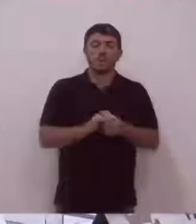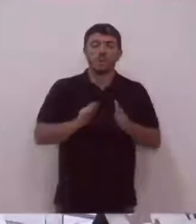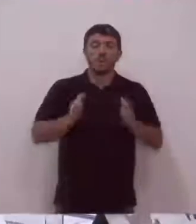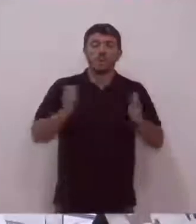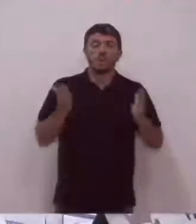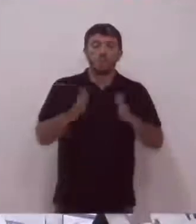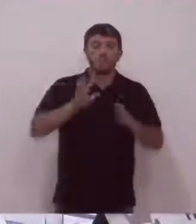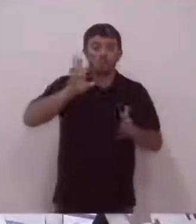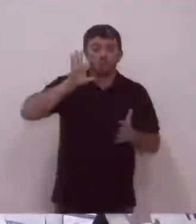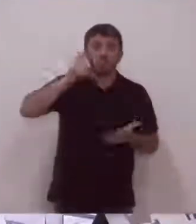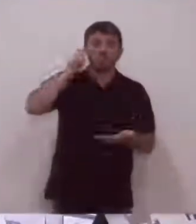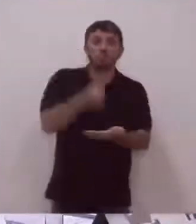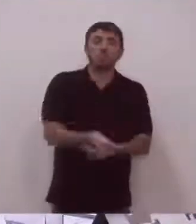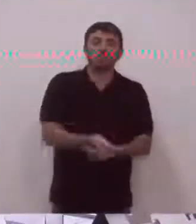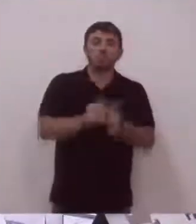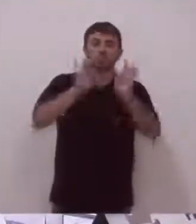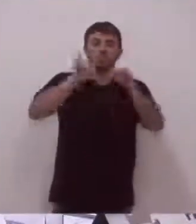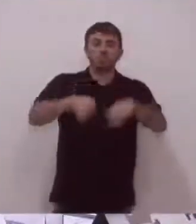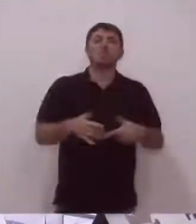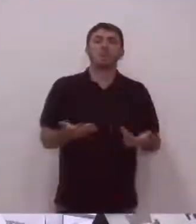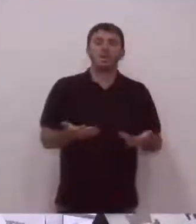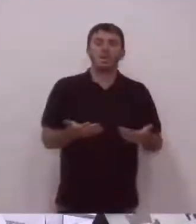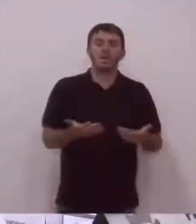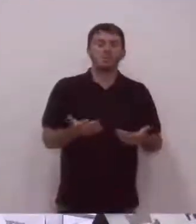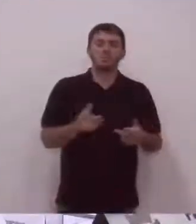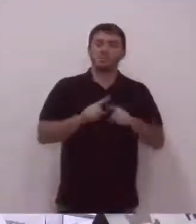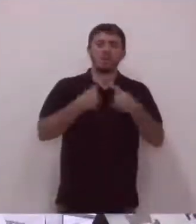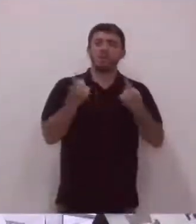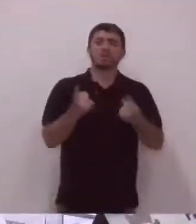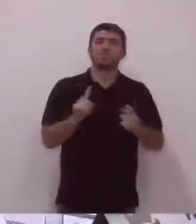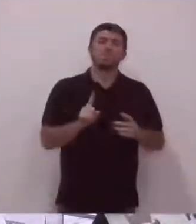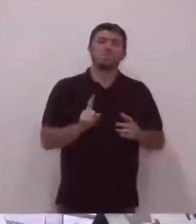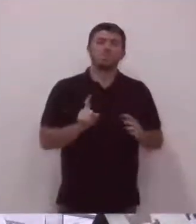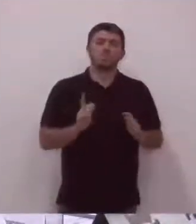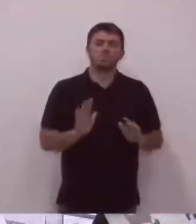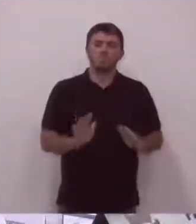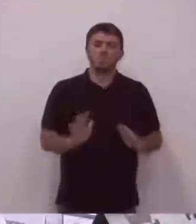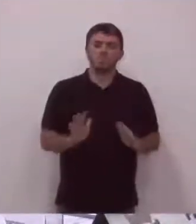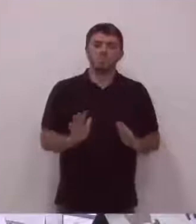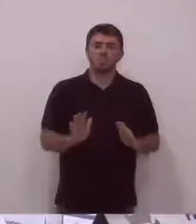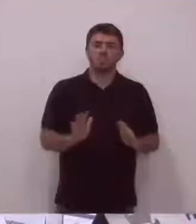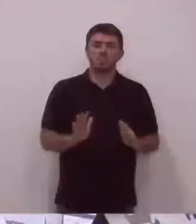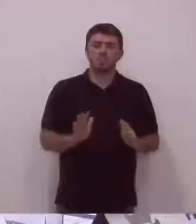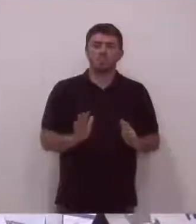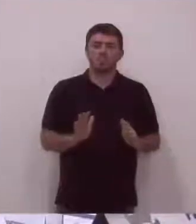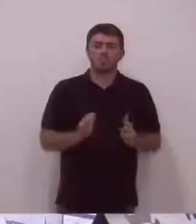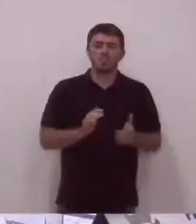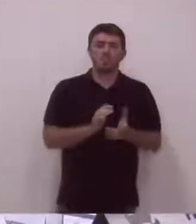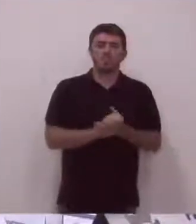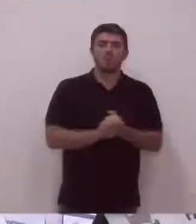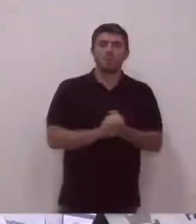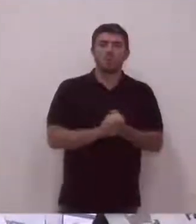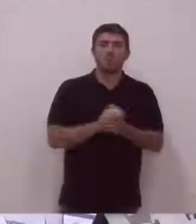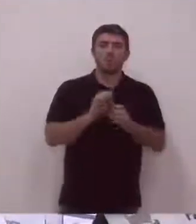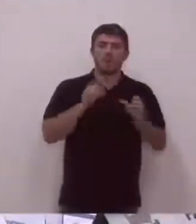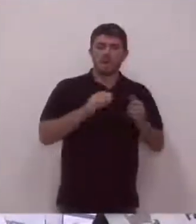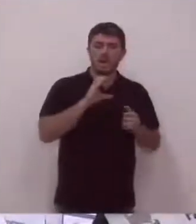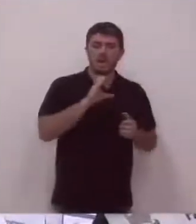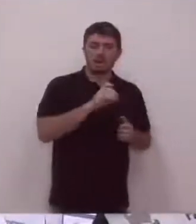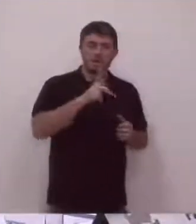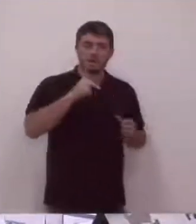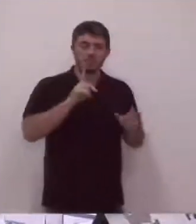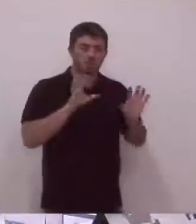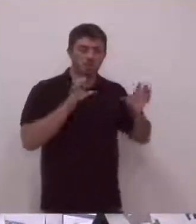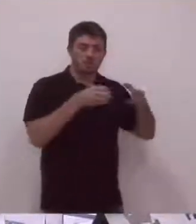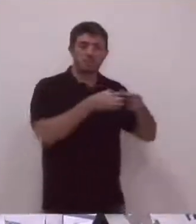final, se caça ou não caça, nós já sabemos qual é o voto de todo mundo aqui. Isso é fato. Então não tem... a comissão processante,